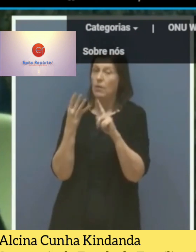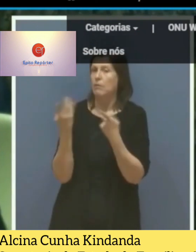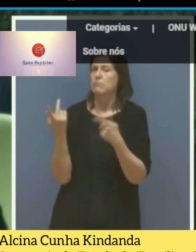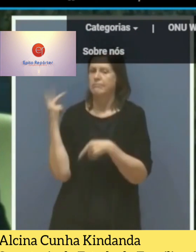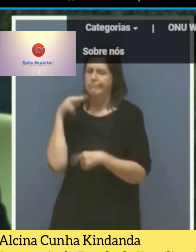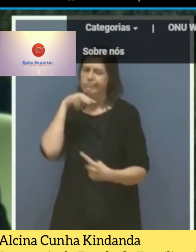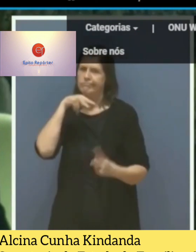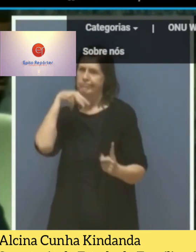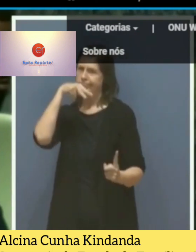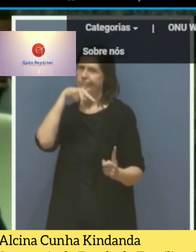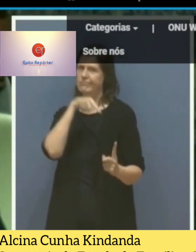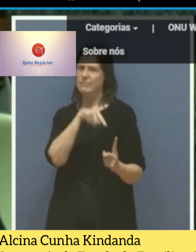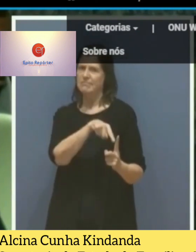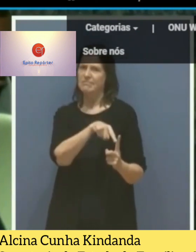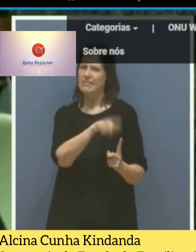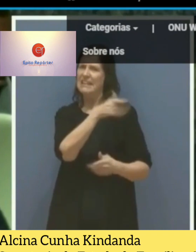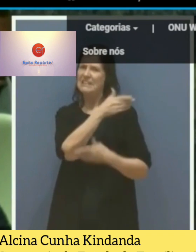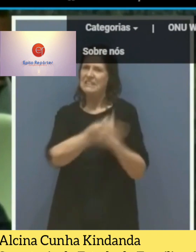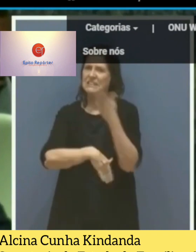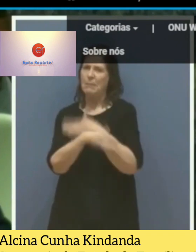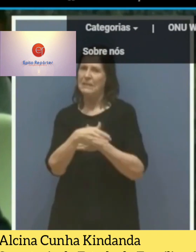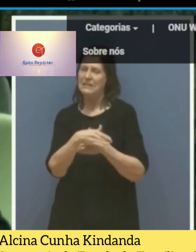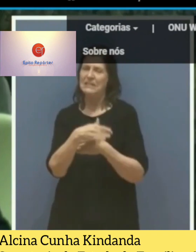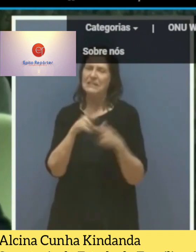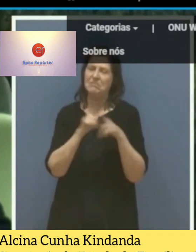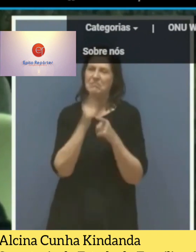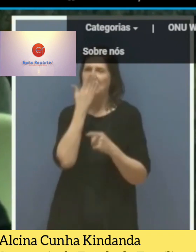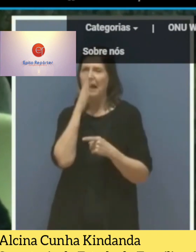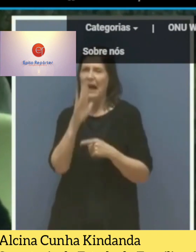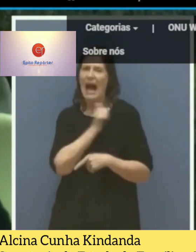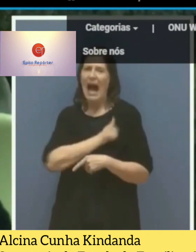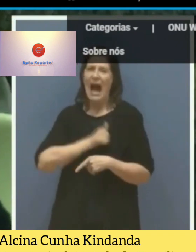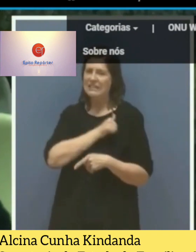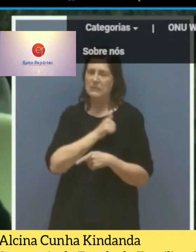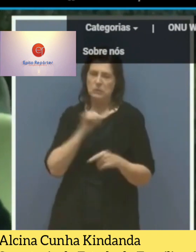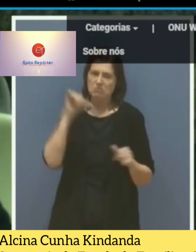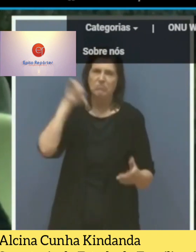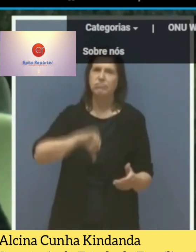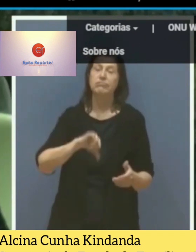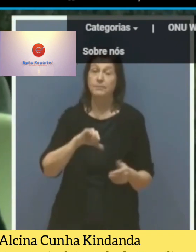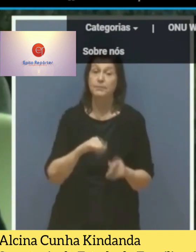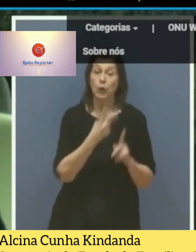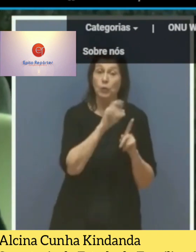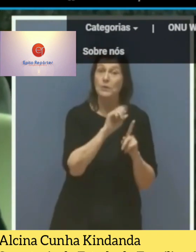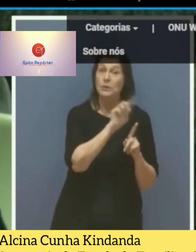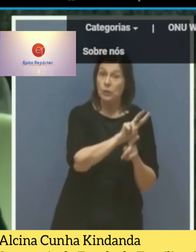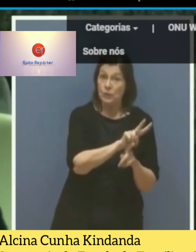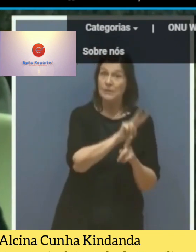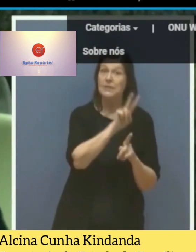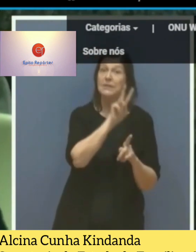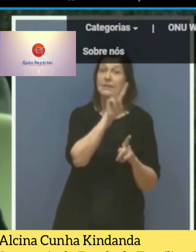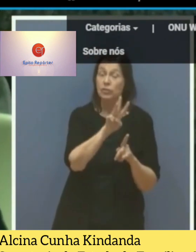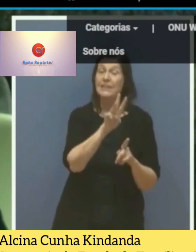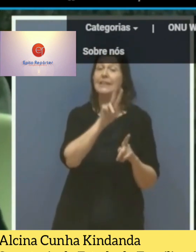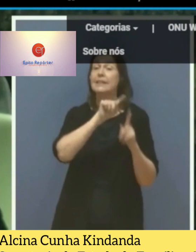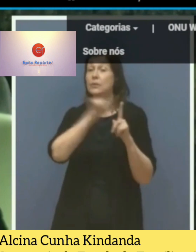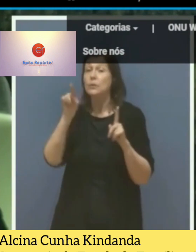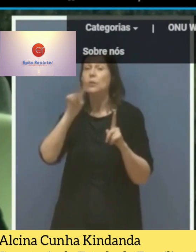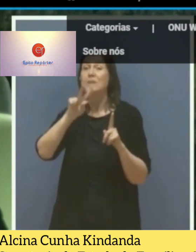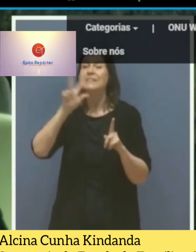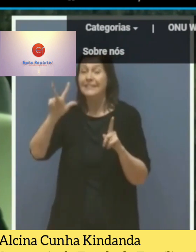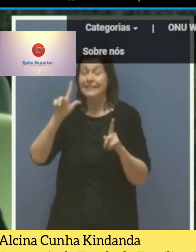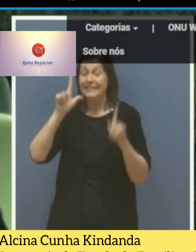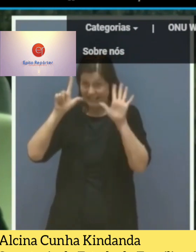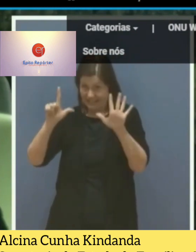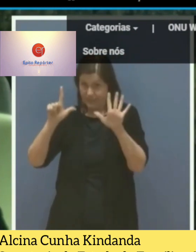2027 tem como objetivo principal atenção ao cidadão e nesta perspectiva o programa nacional de